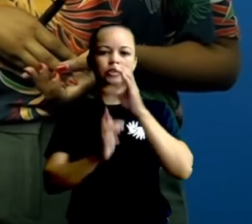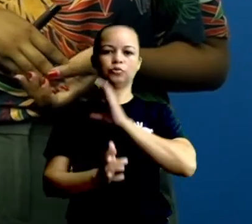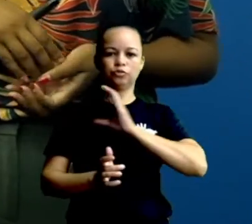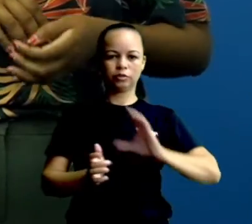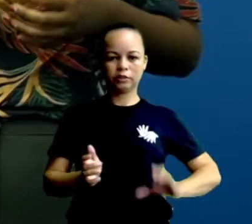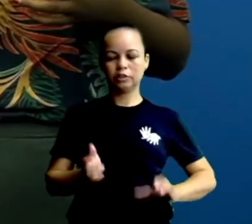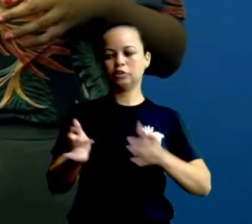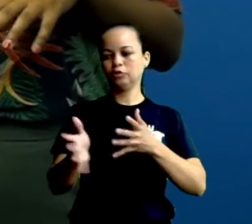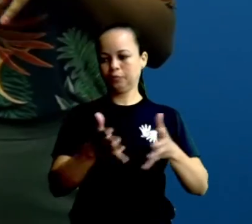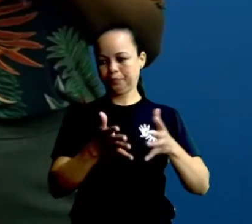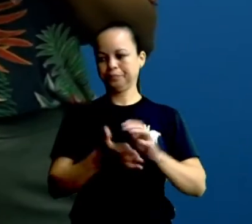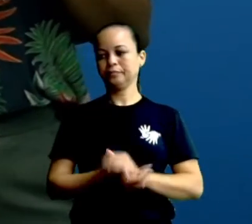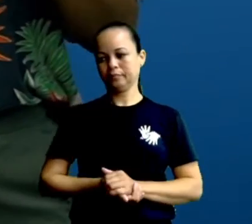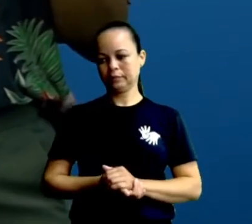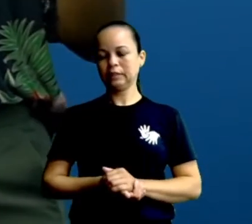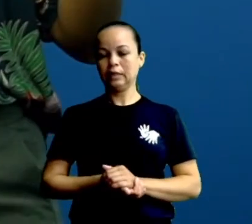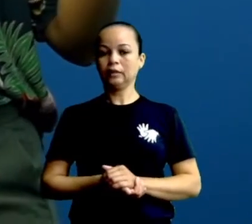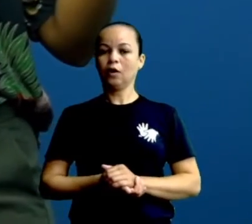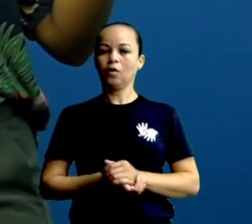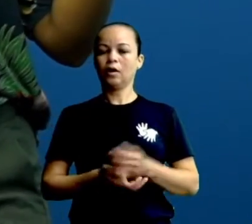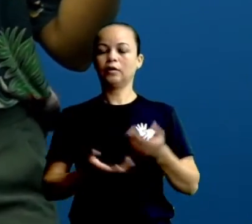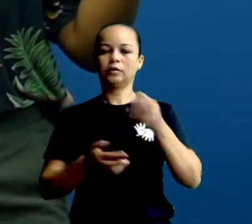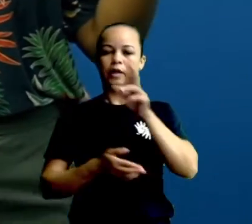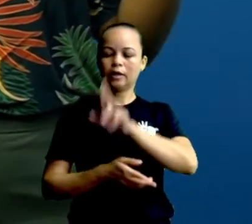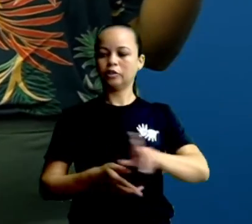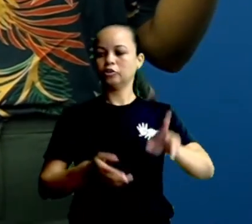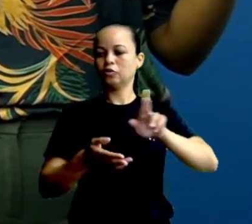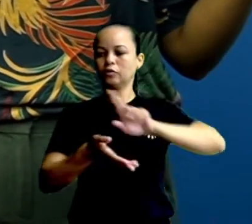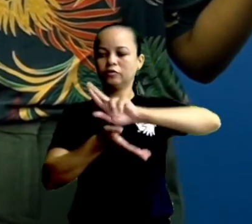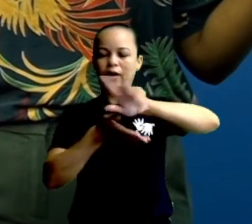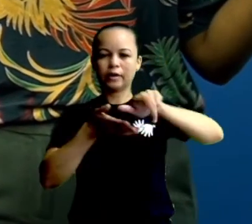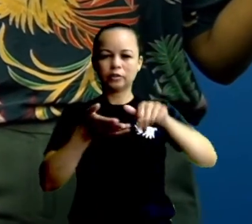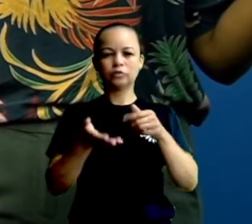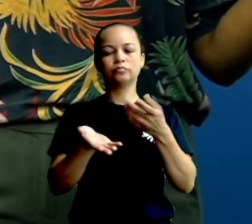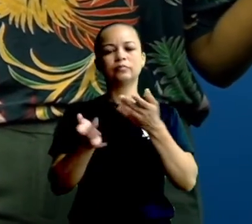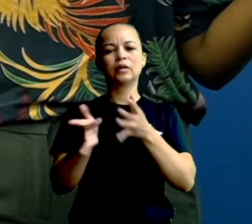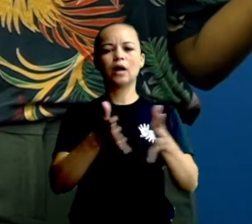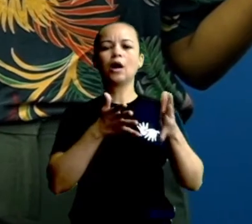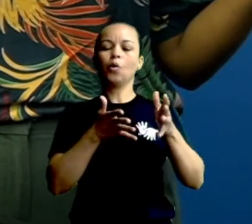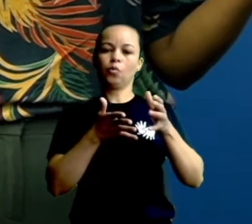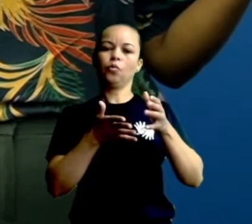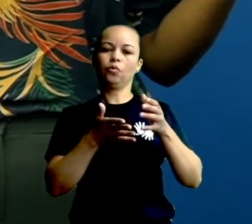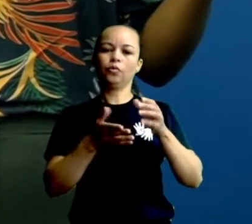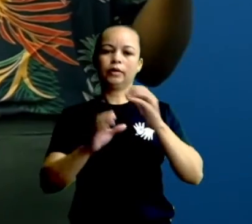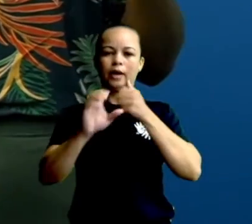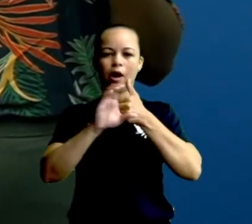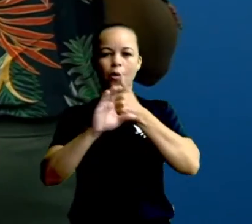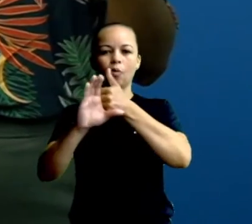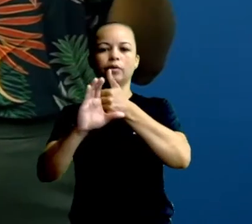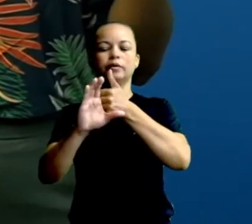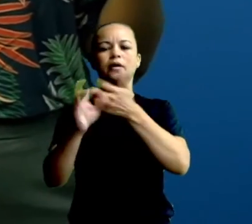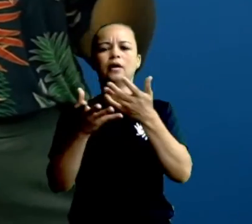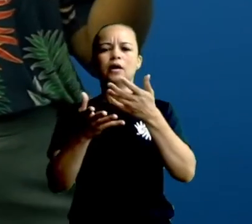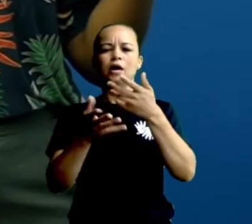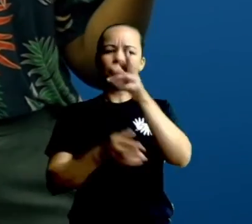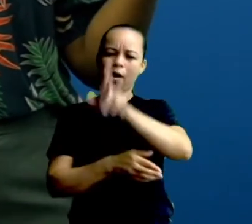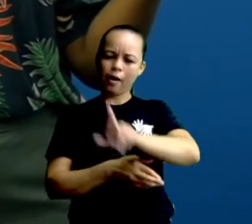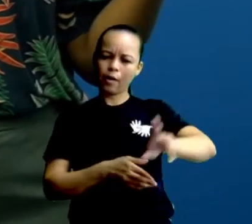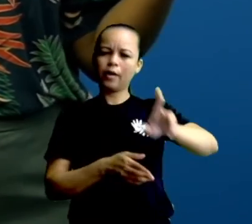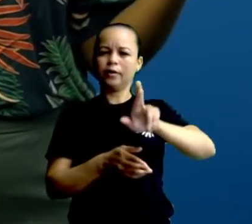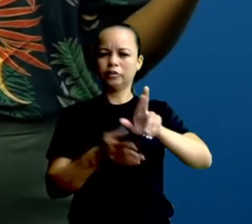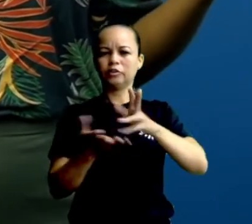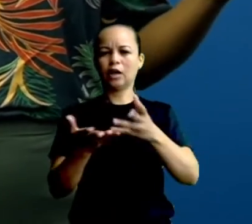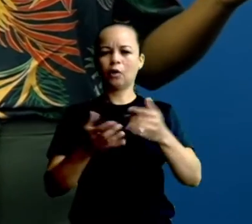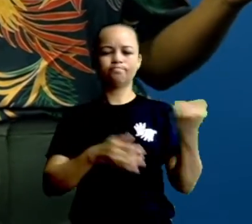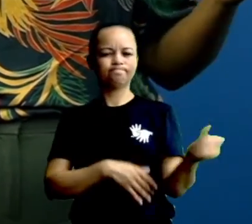Romano. Maior número de adeptos religiosos no mundo, o cristianismo. É uma